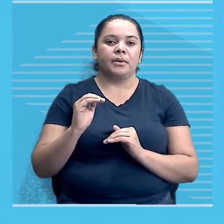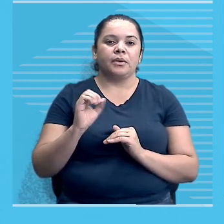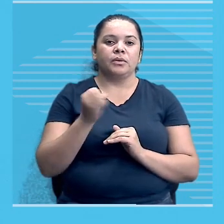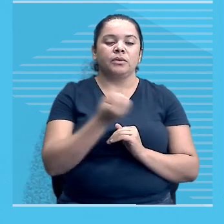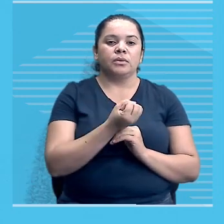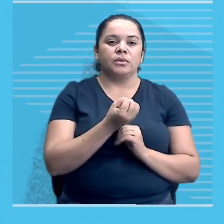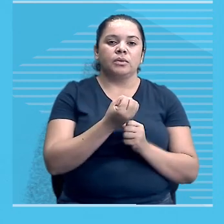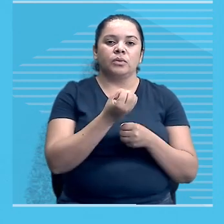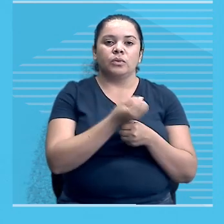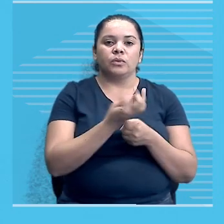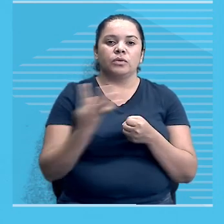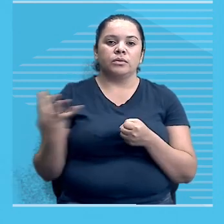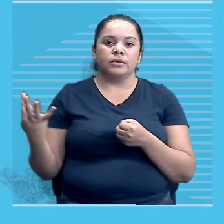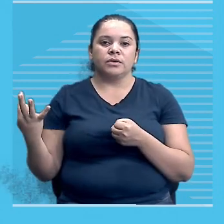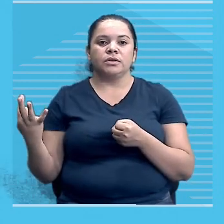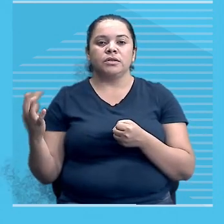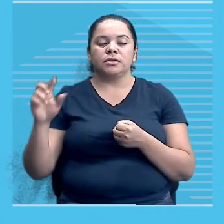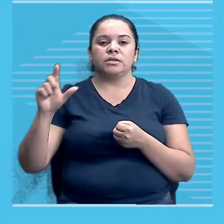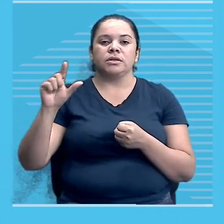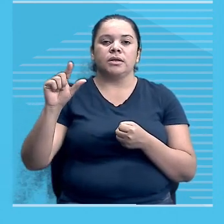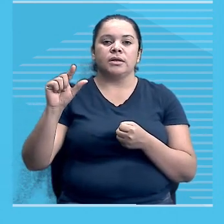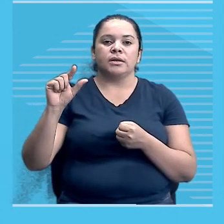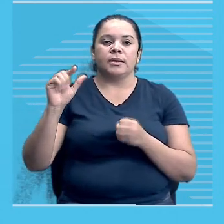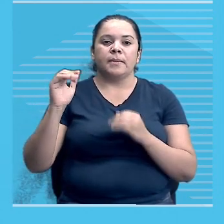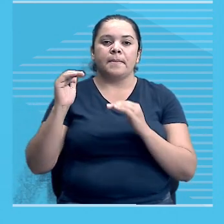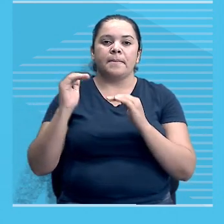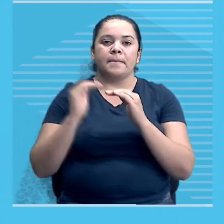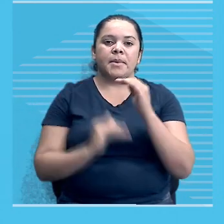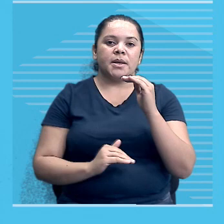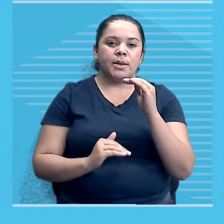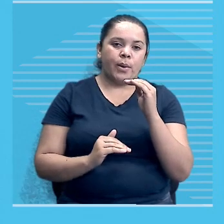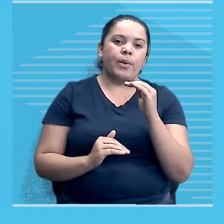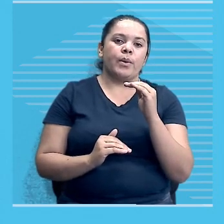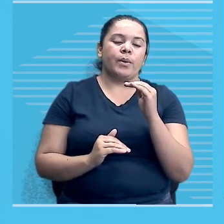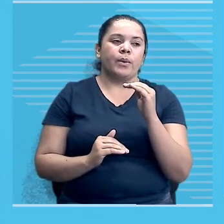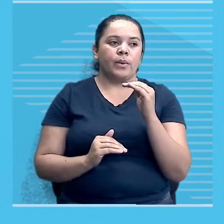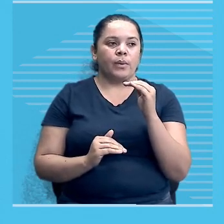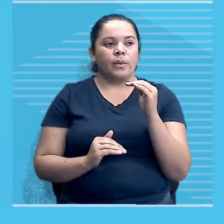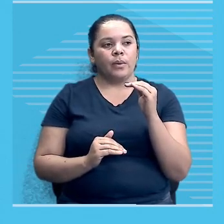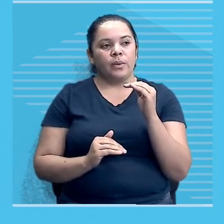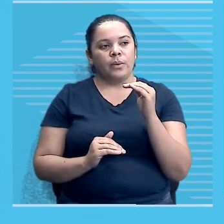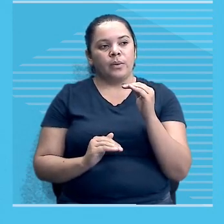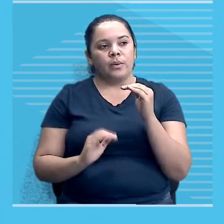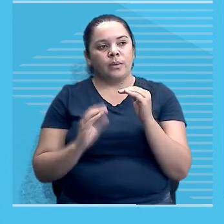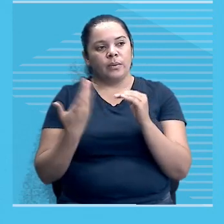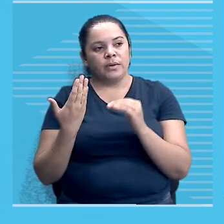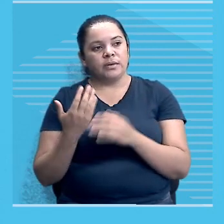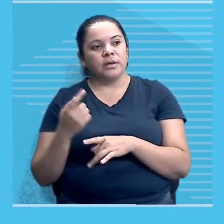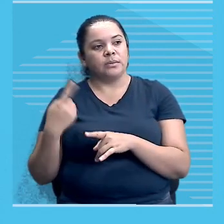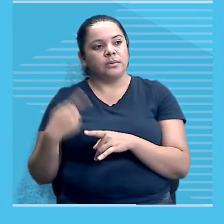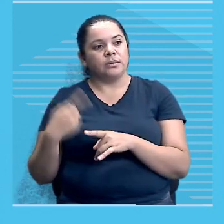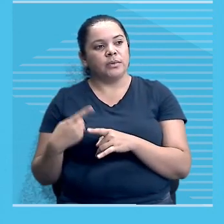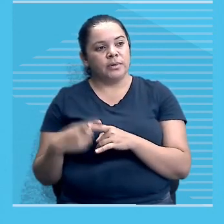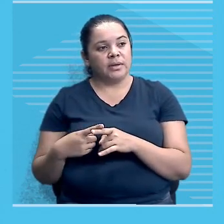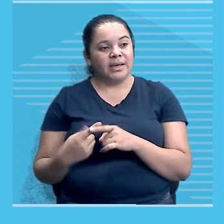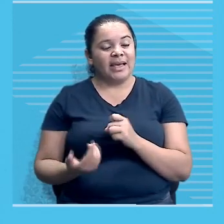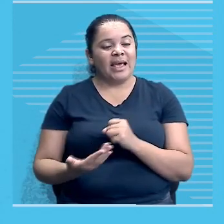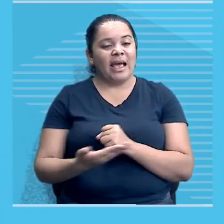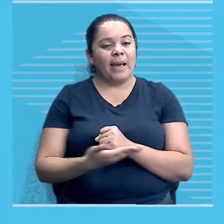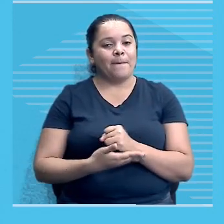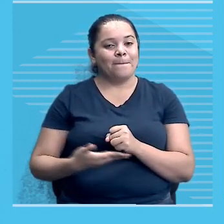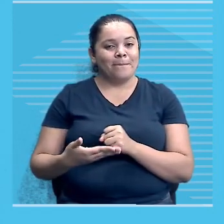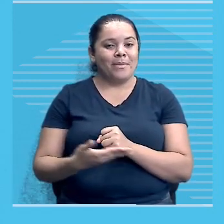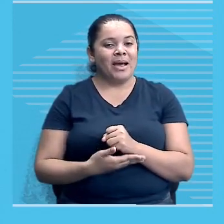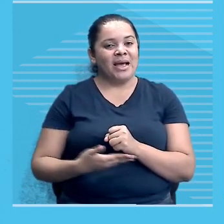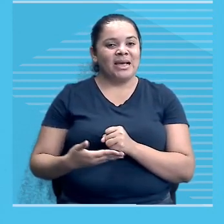resultado porque porque o seu número a sua base o detalhe maior tá aqui ó a sua base